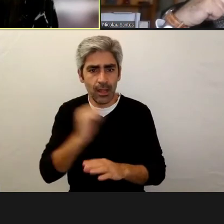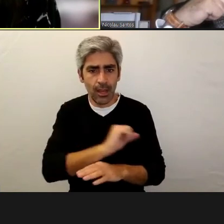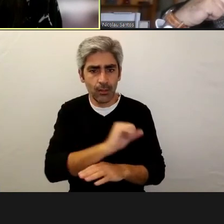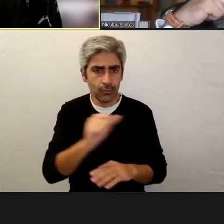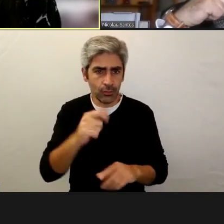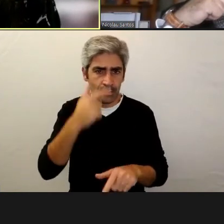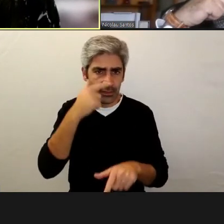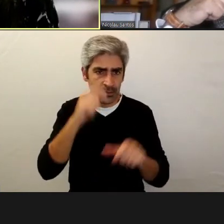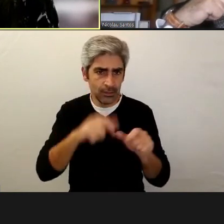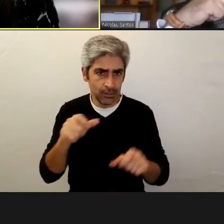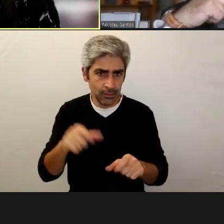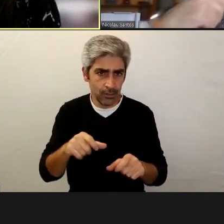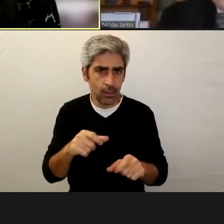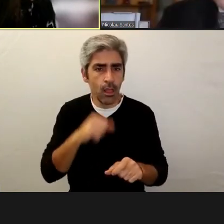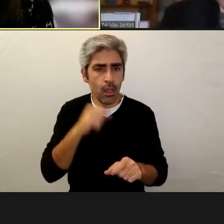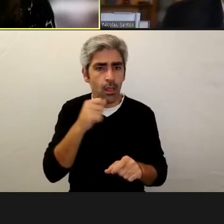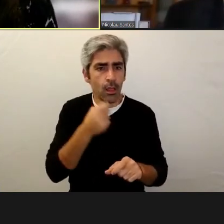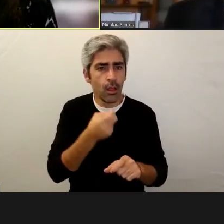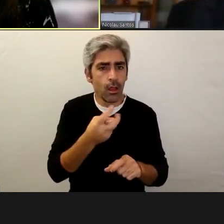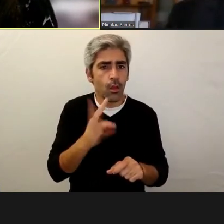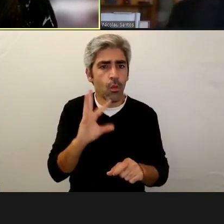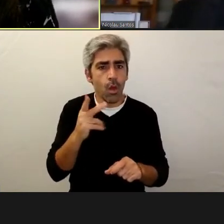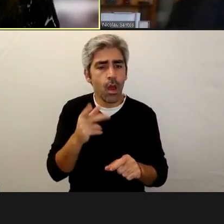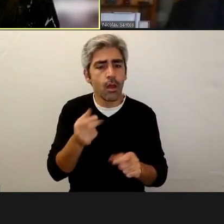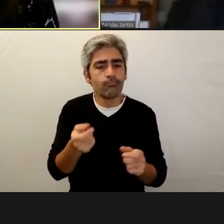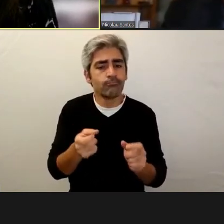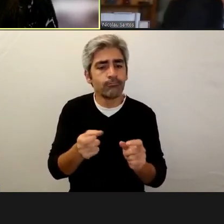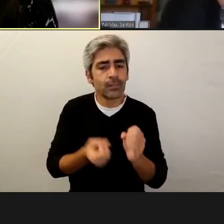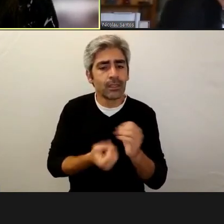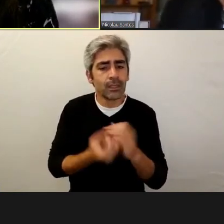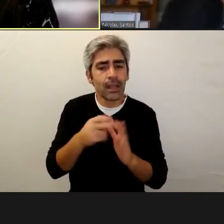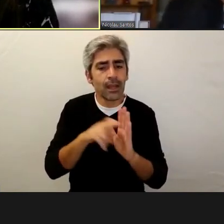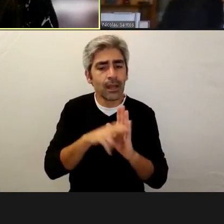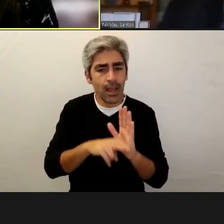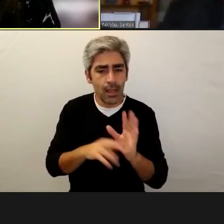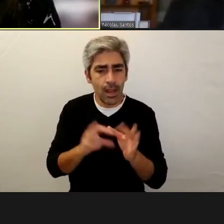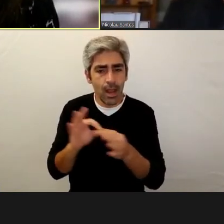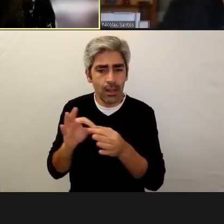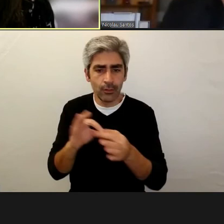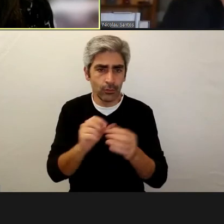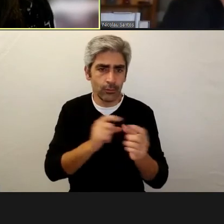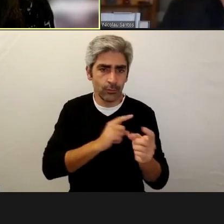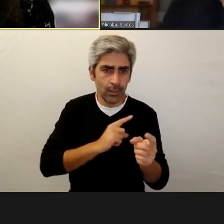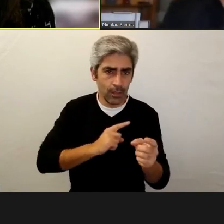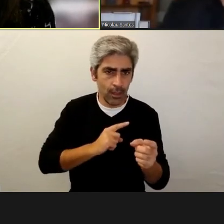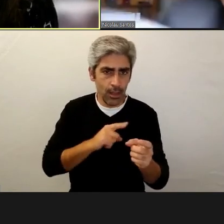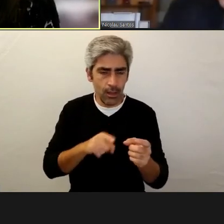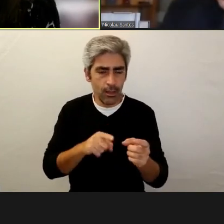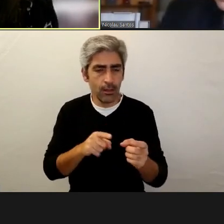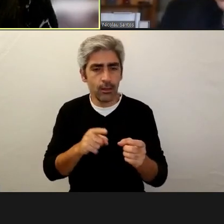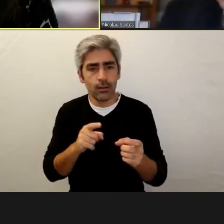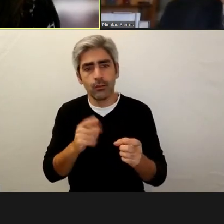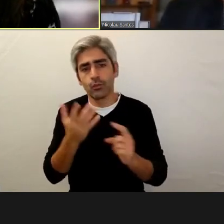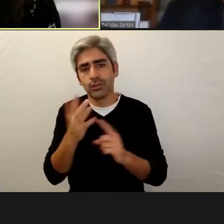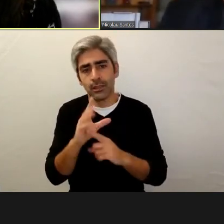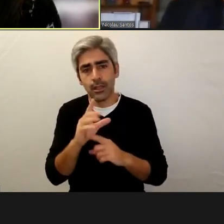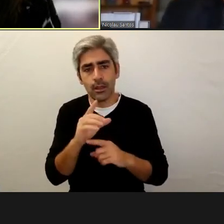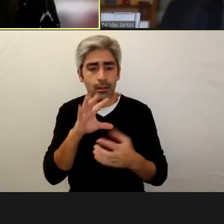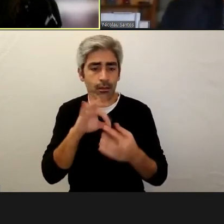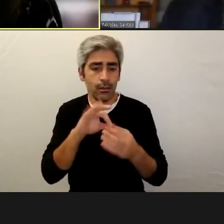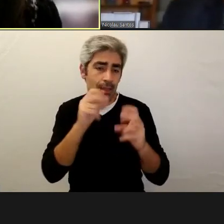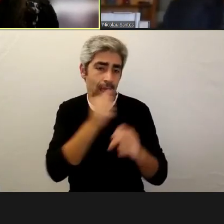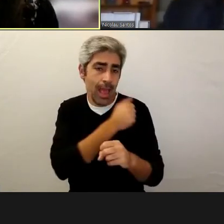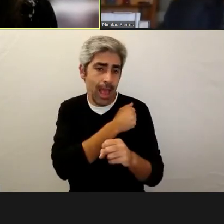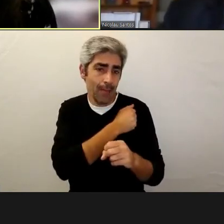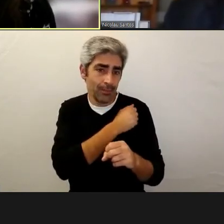cidadãos. E muitas vezes, quando regula as relações entre particulares, por exemplo, no âmbito da habitação, por